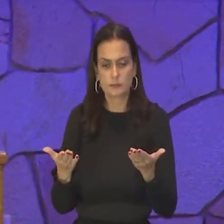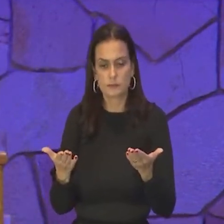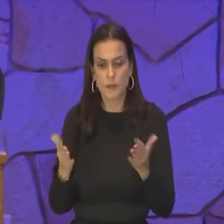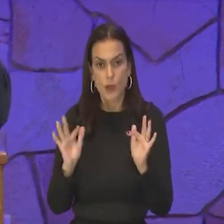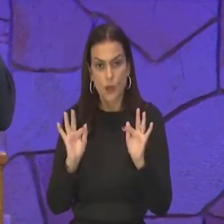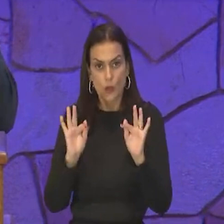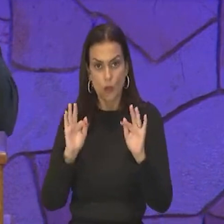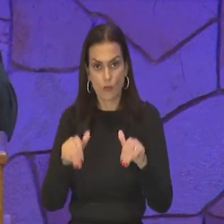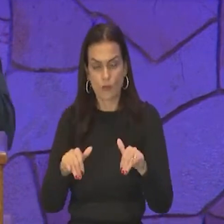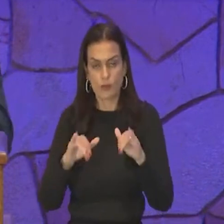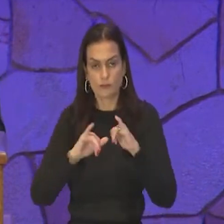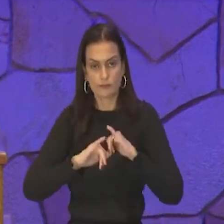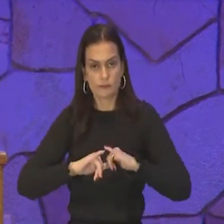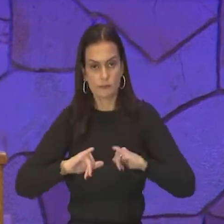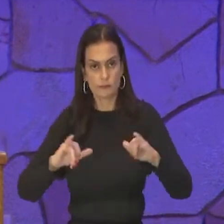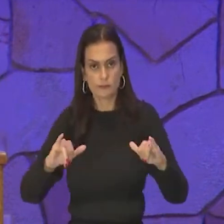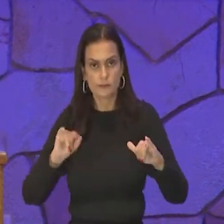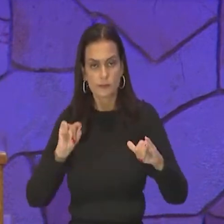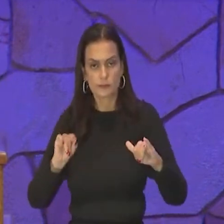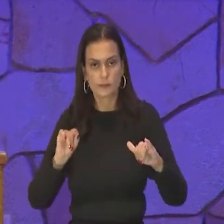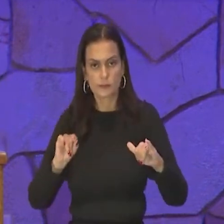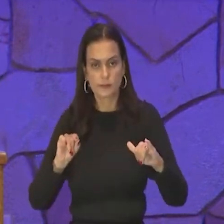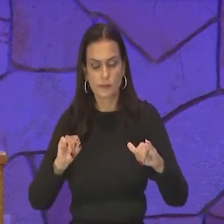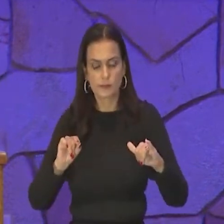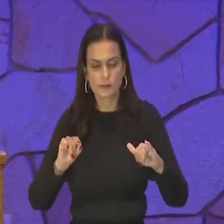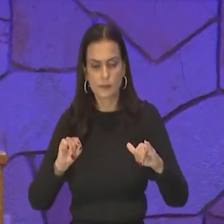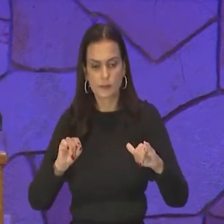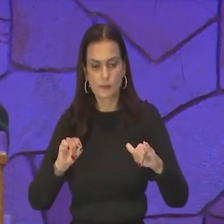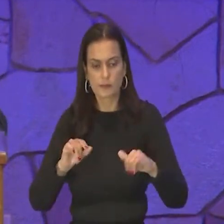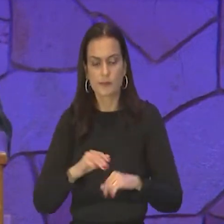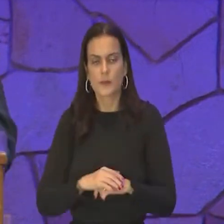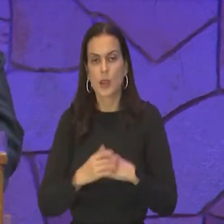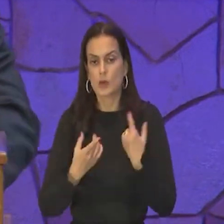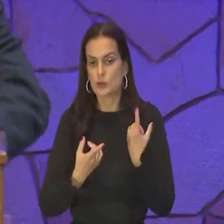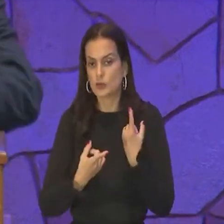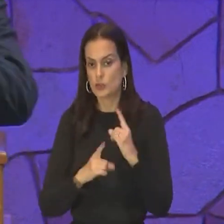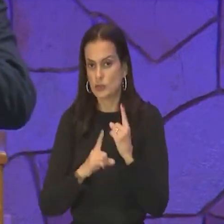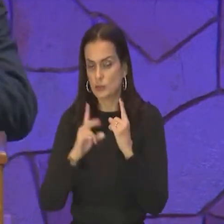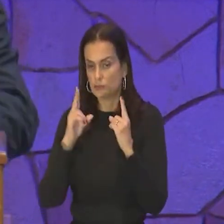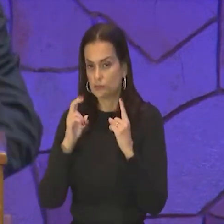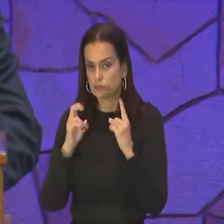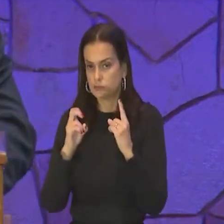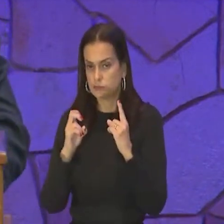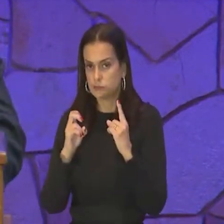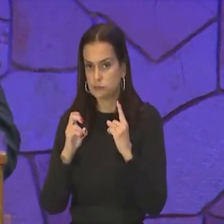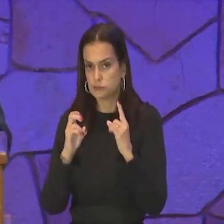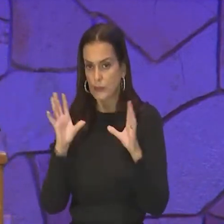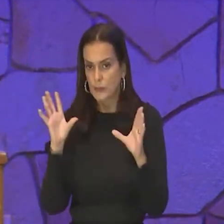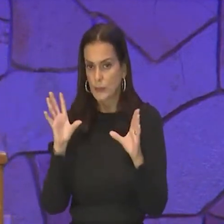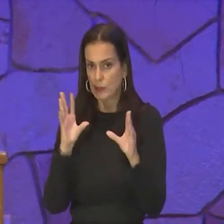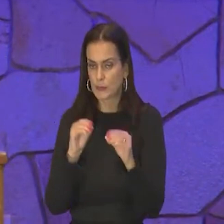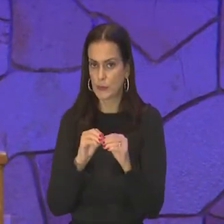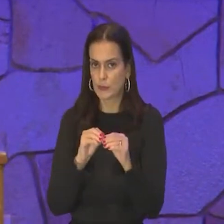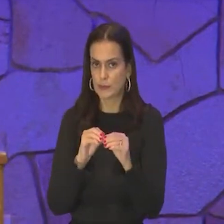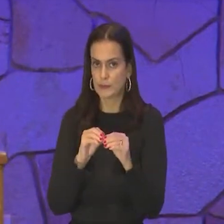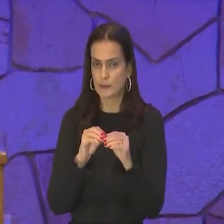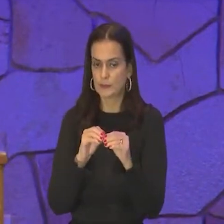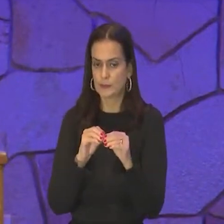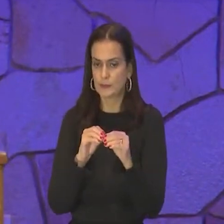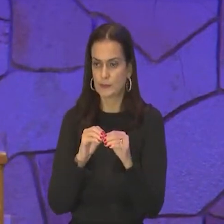final nesta mensagem, em que a abordagem sobre os discípulos será feita aqui de uma maneira resumida.